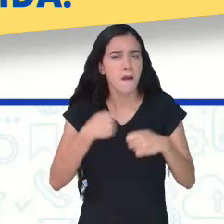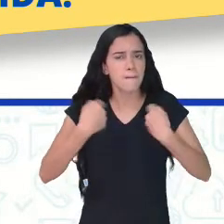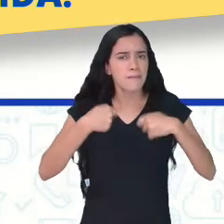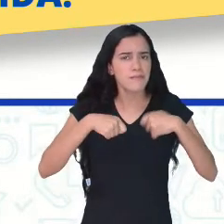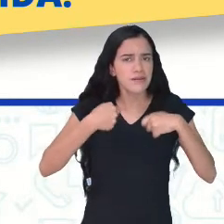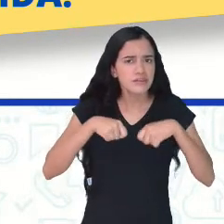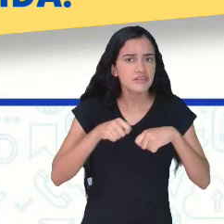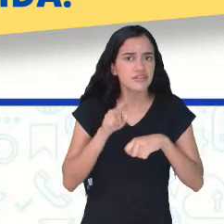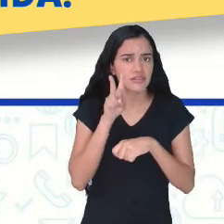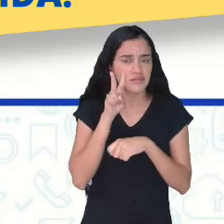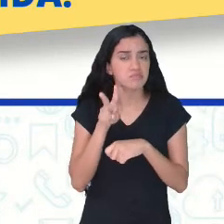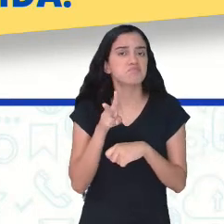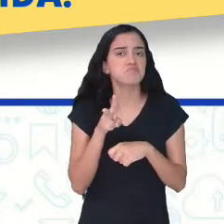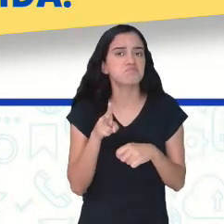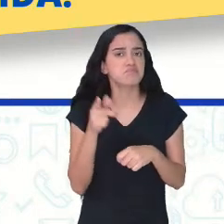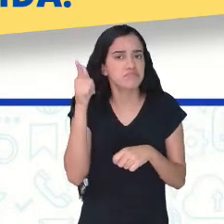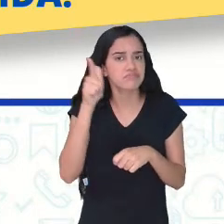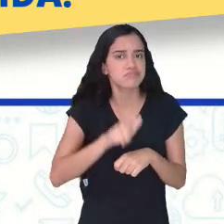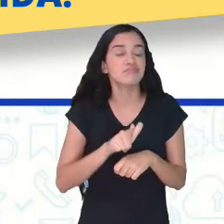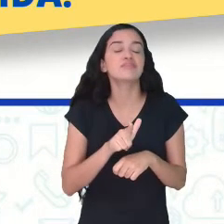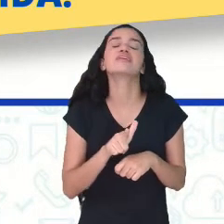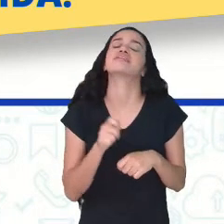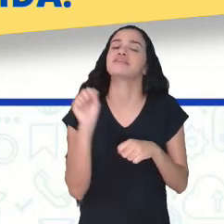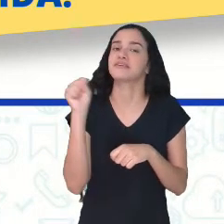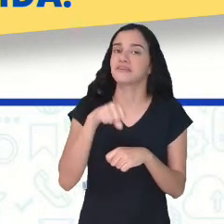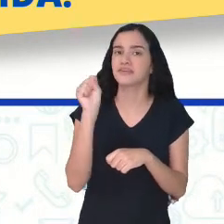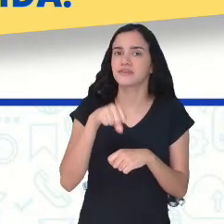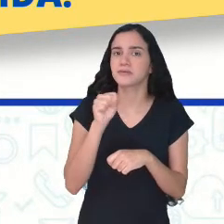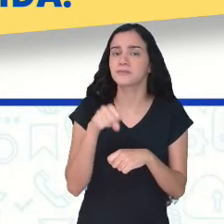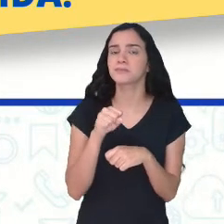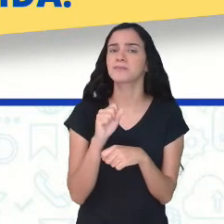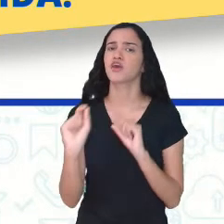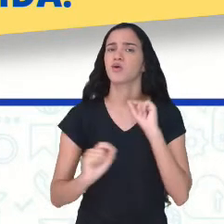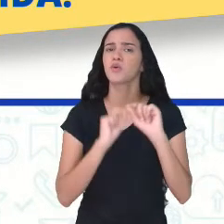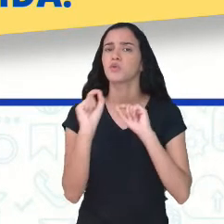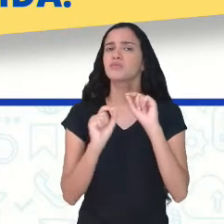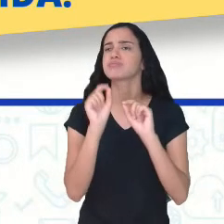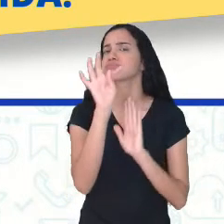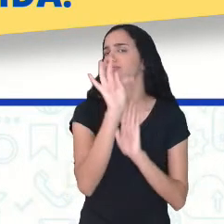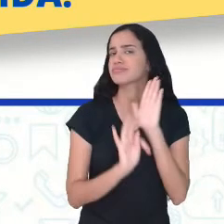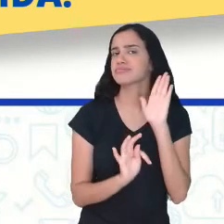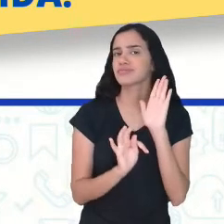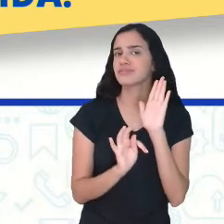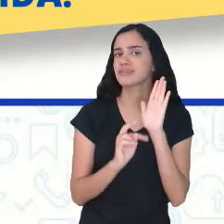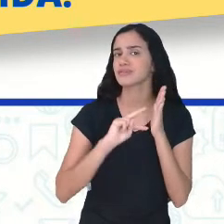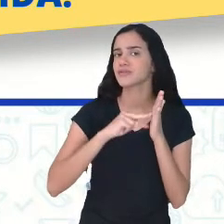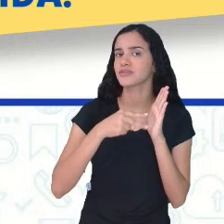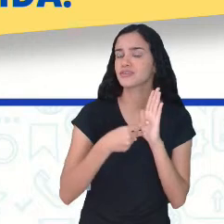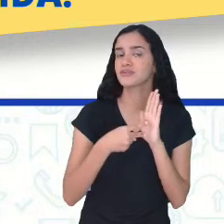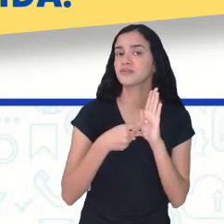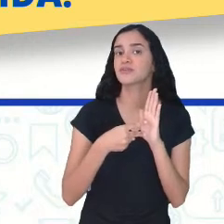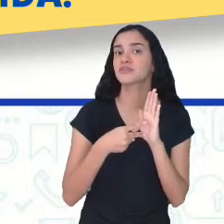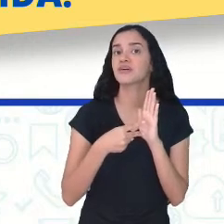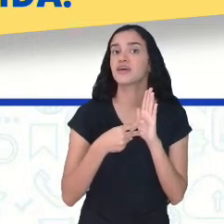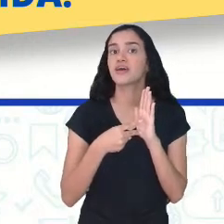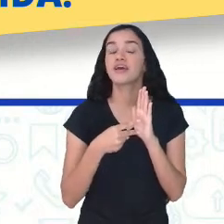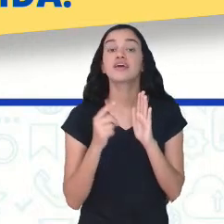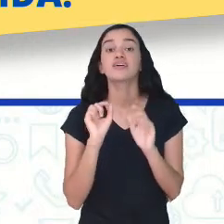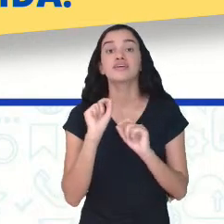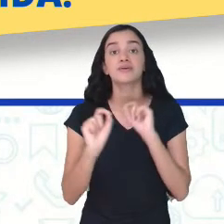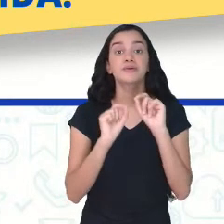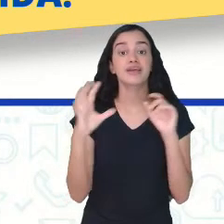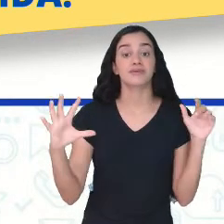Vamos sim. Agora eu vou pontuar o que é que a gente está querendo dizer em relação a esse texto. Quando eu falo que ele é uma integração